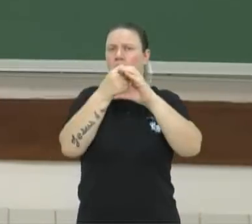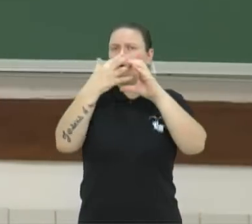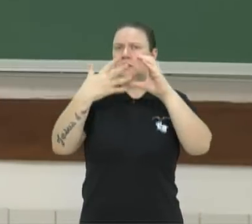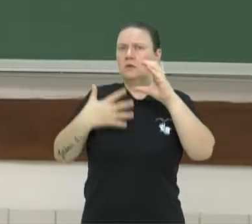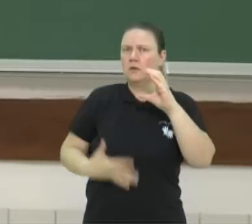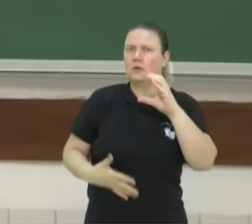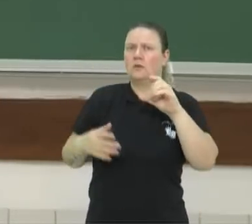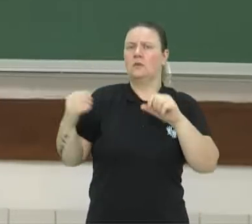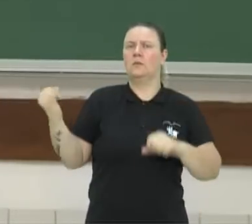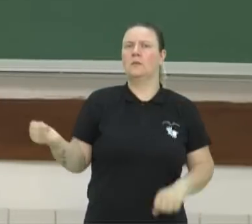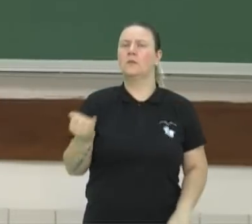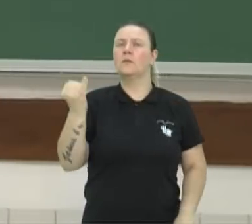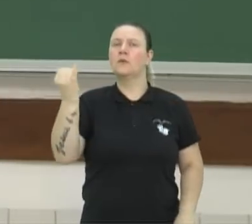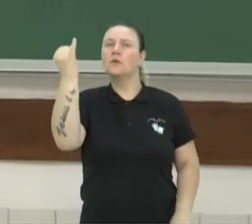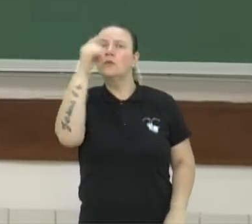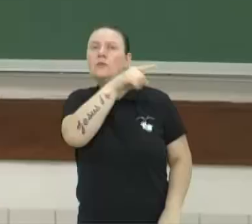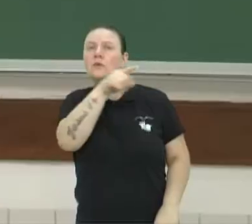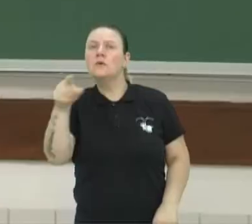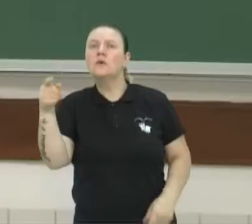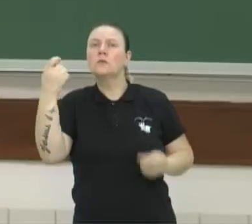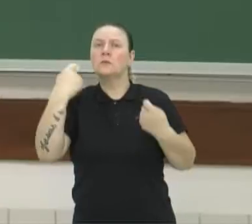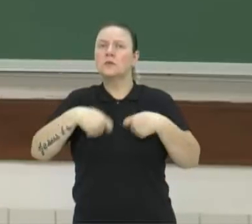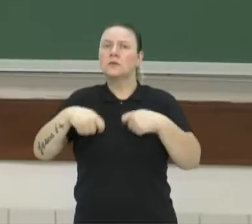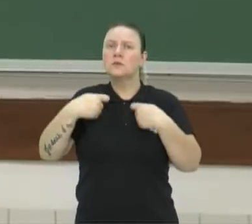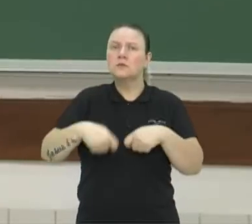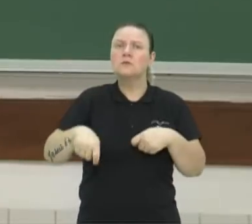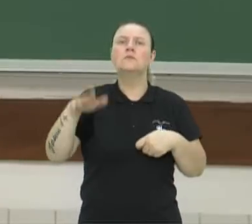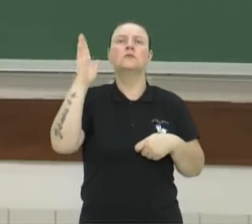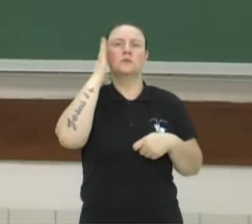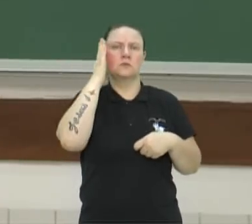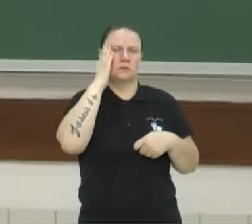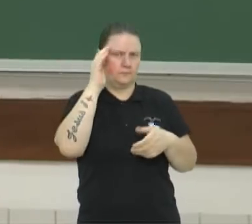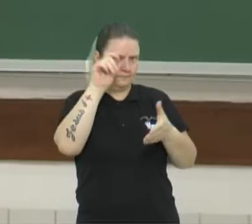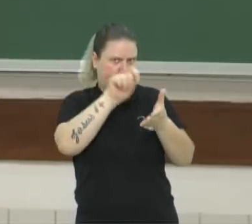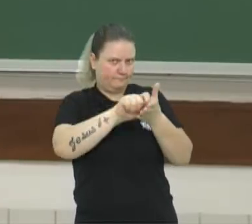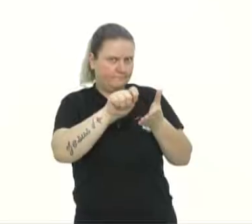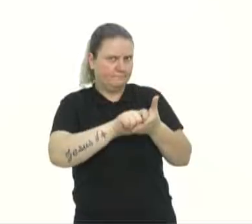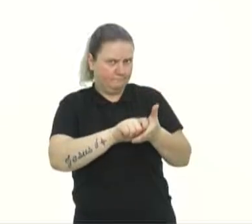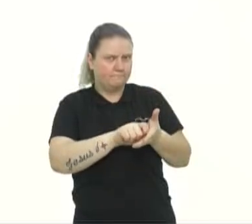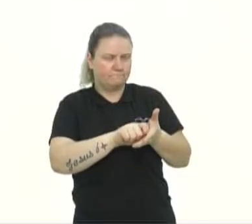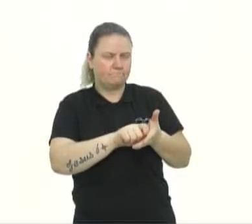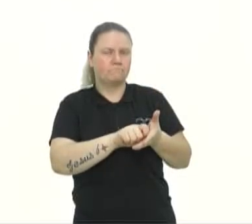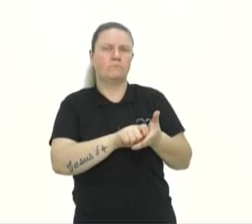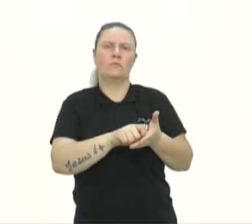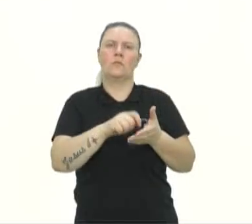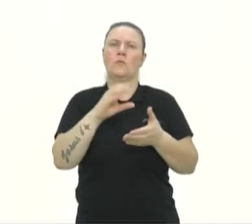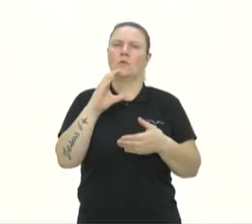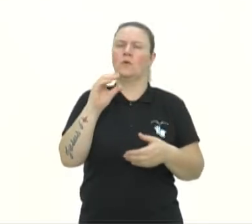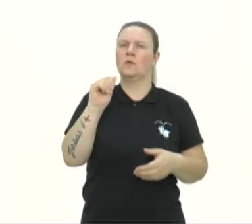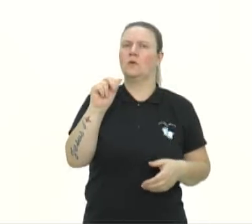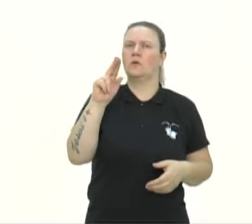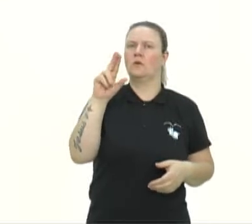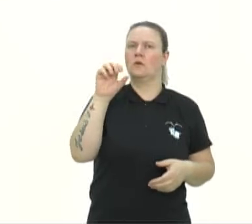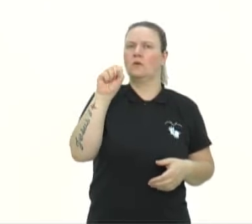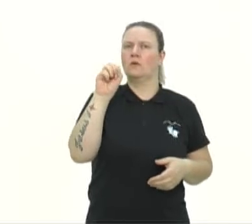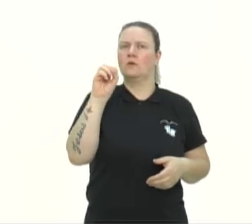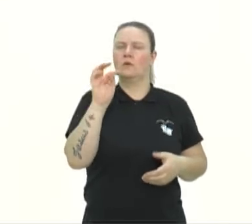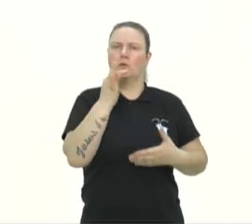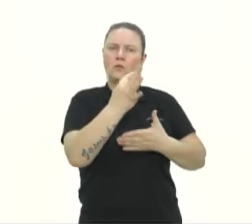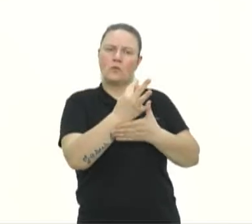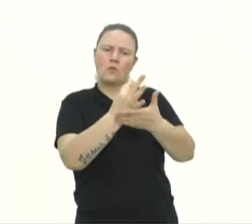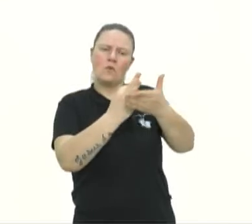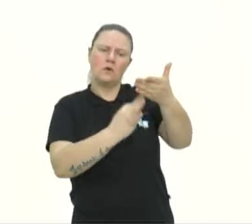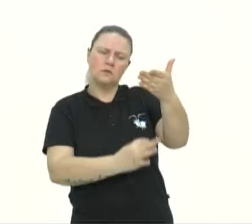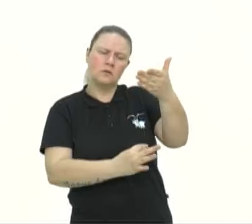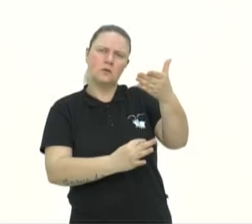características bem importantes que você precisa anotar. Note aí. Os causos, eles são textos, né,